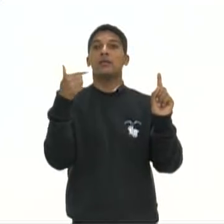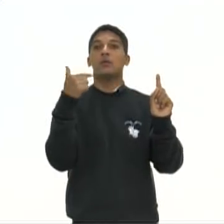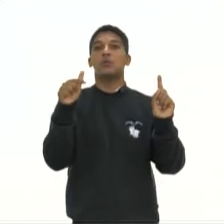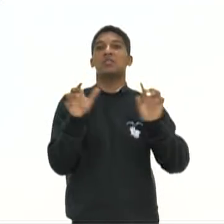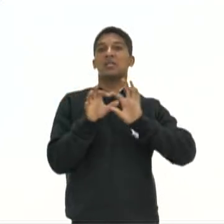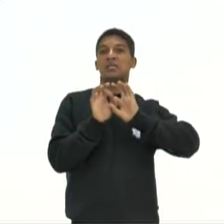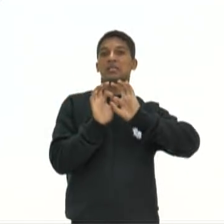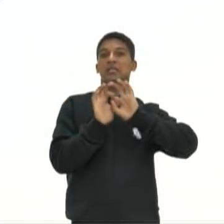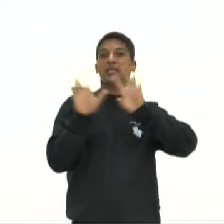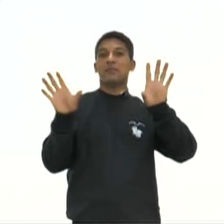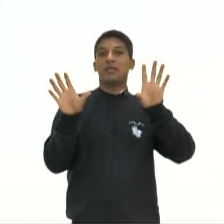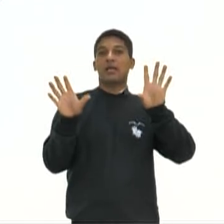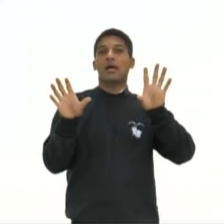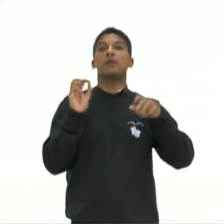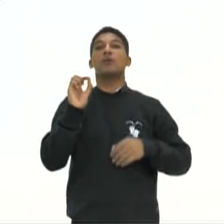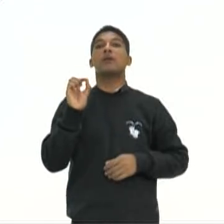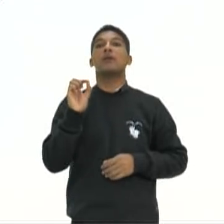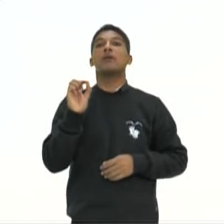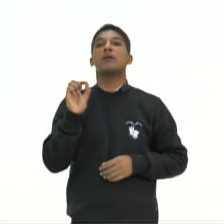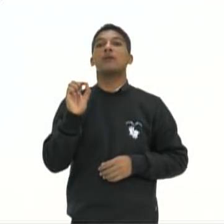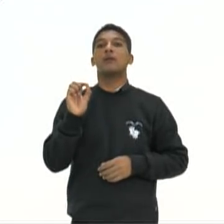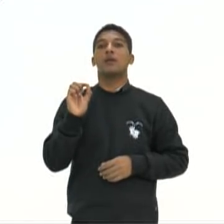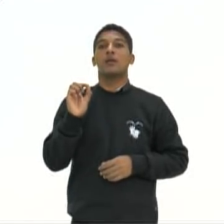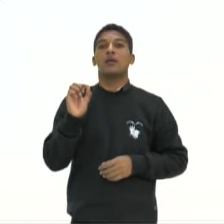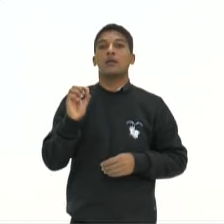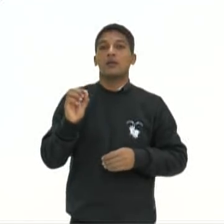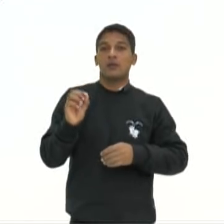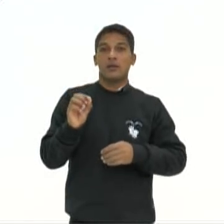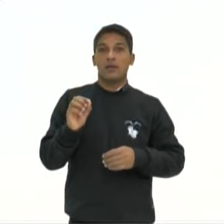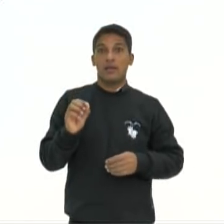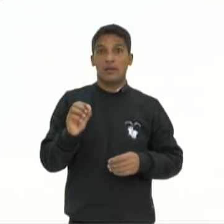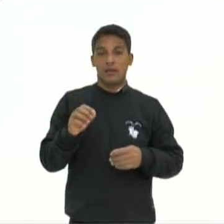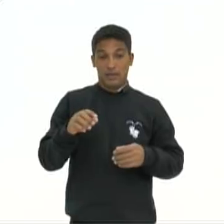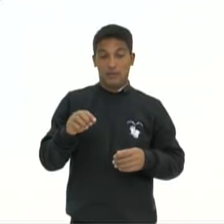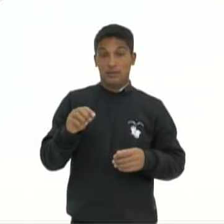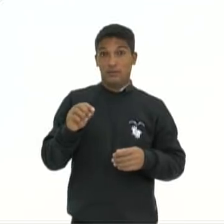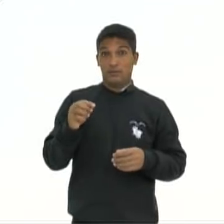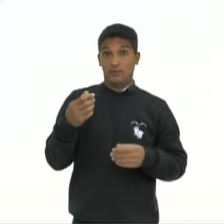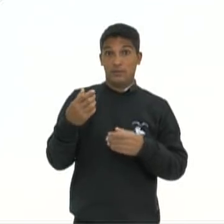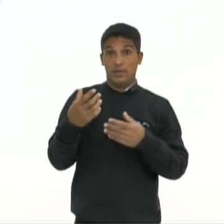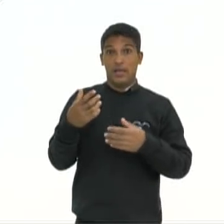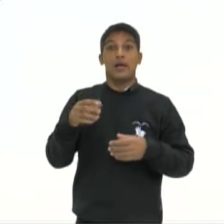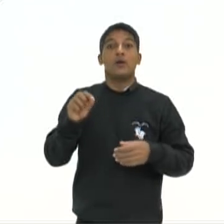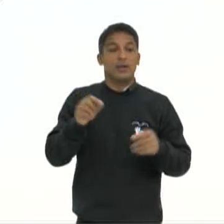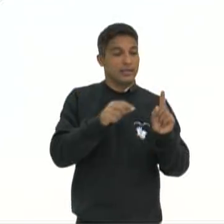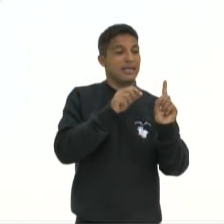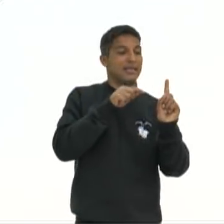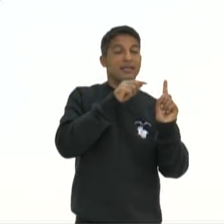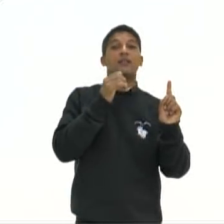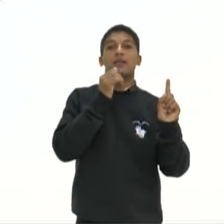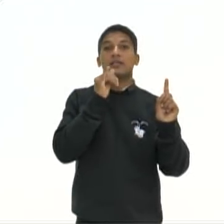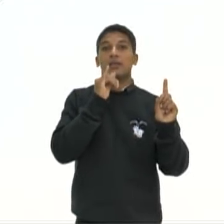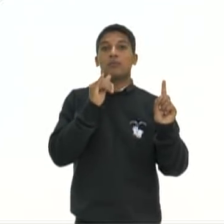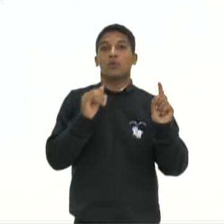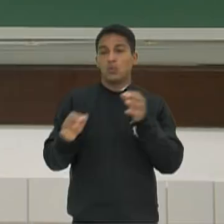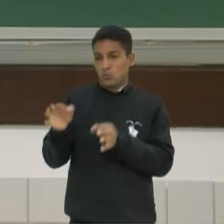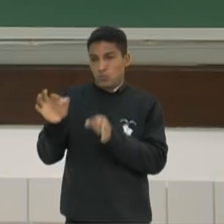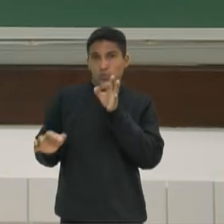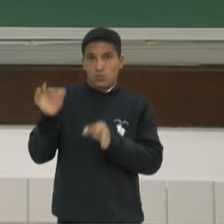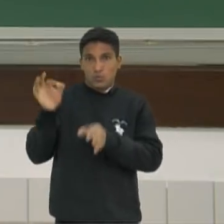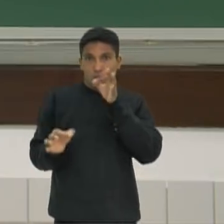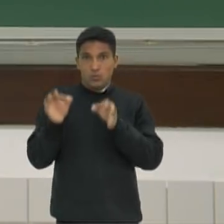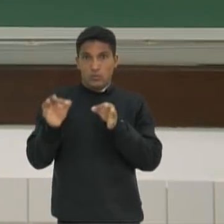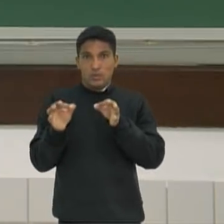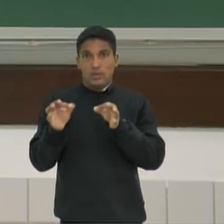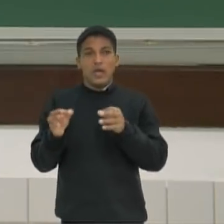de responder juridicamente pelas suas ações, pelas suas práticas. Era o marido dela quem era o responsável por